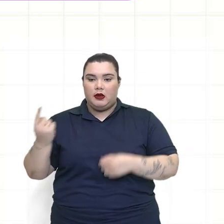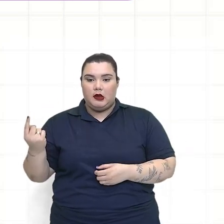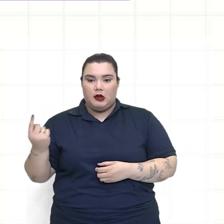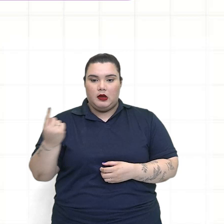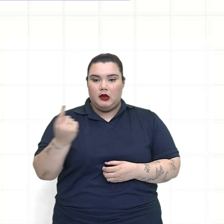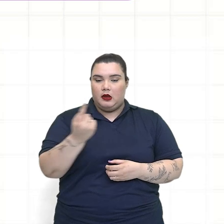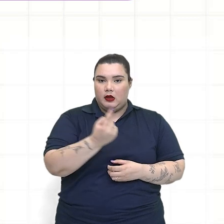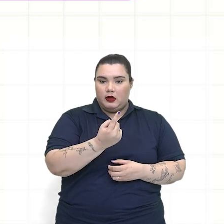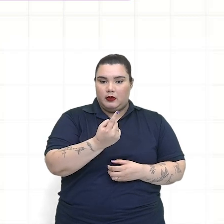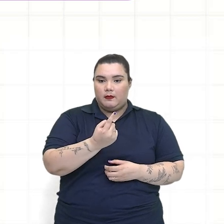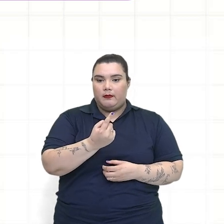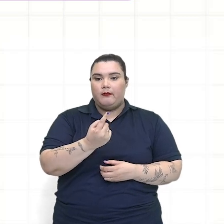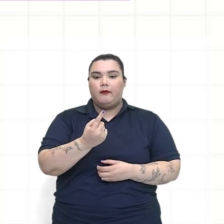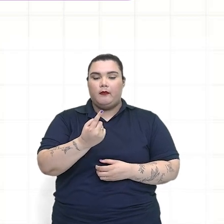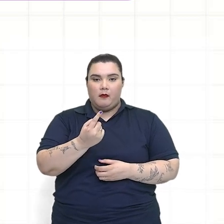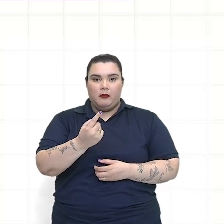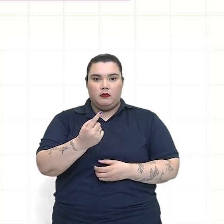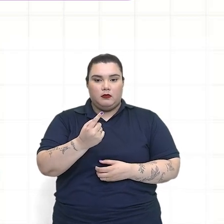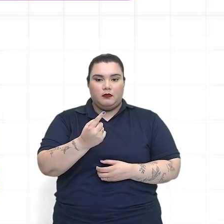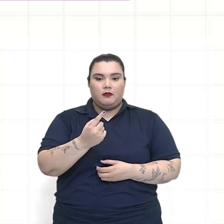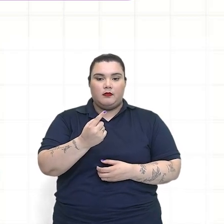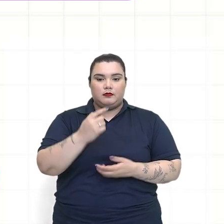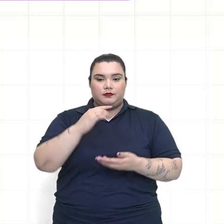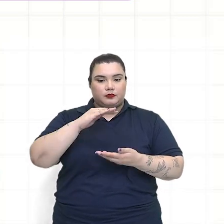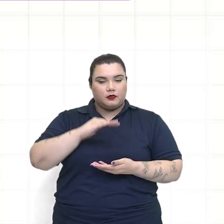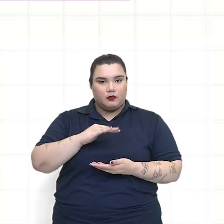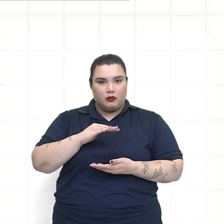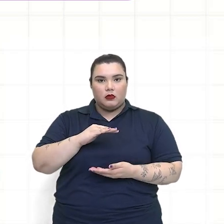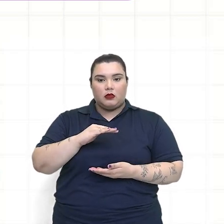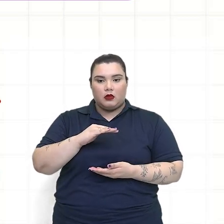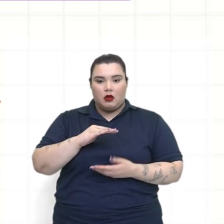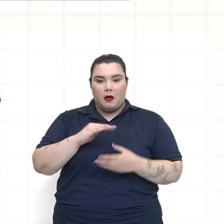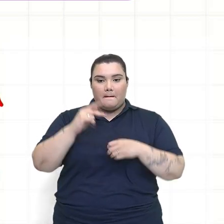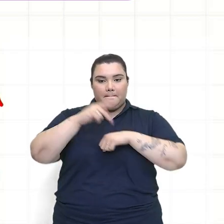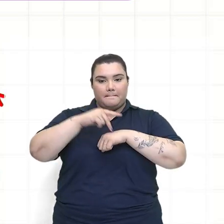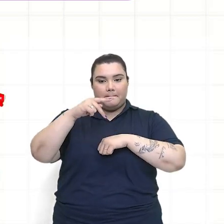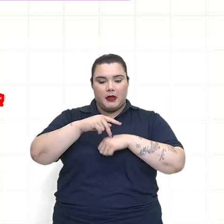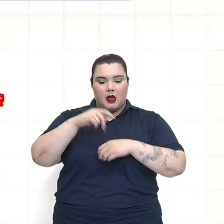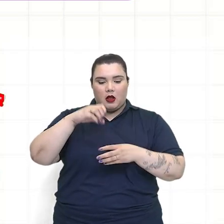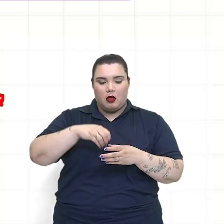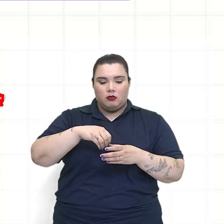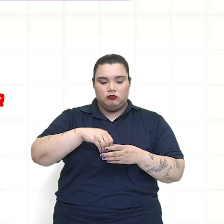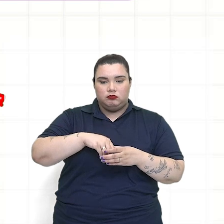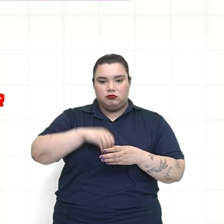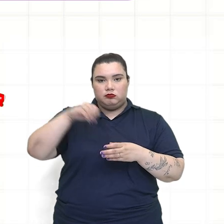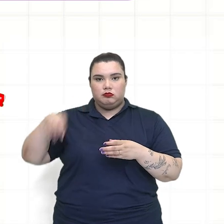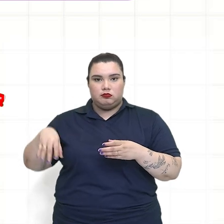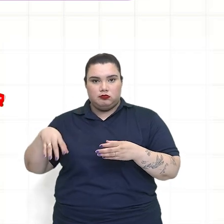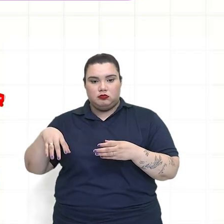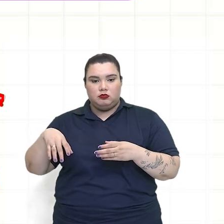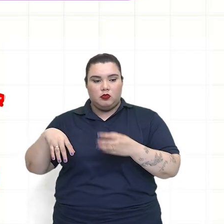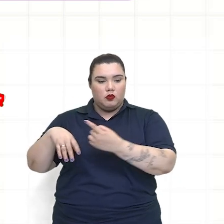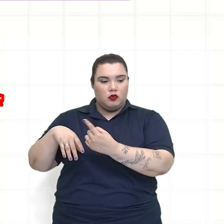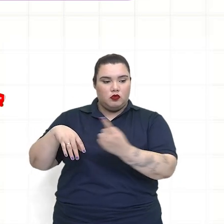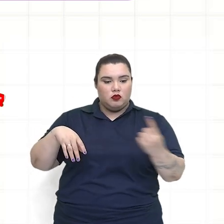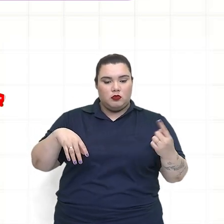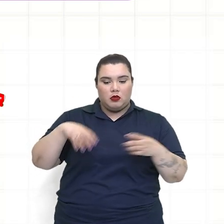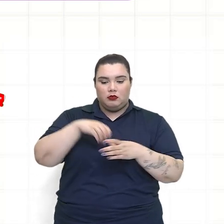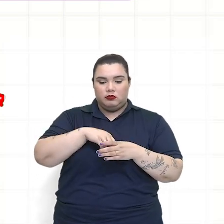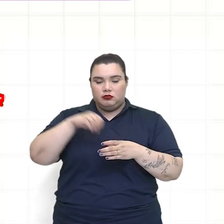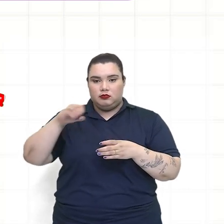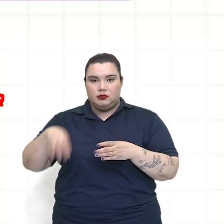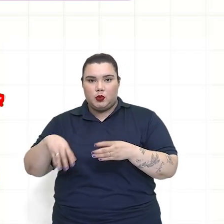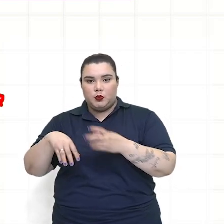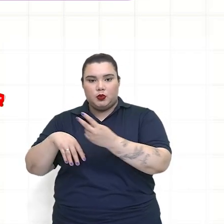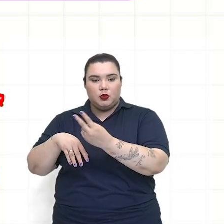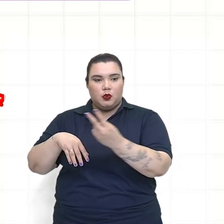entrava, certo? Ele pegava e retirava uma pedra do pote. Então, o